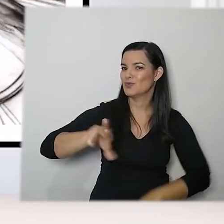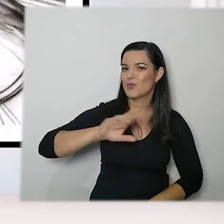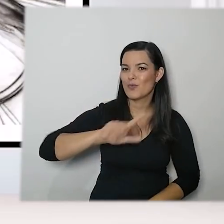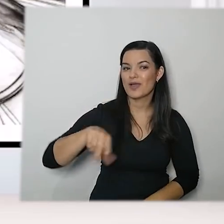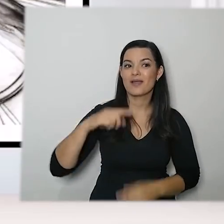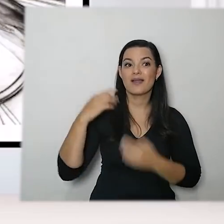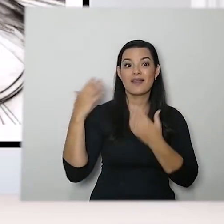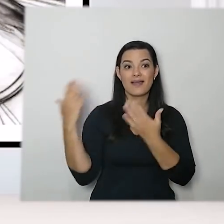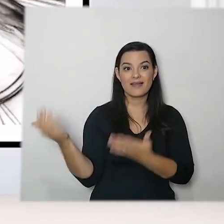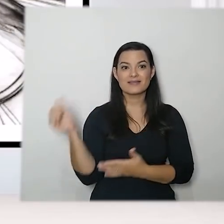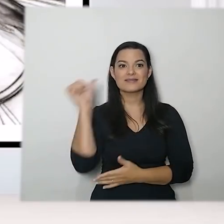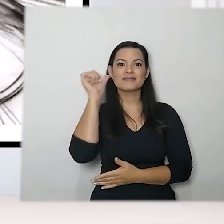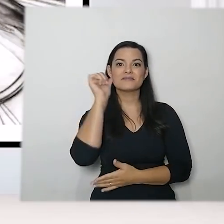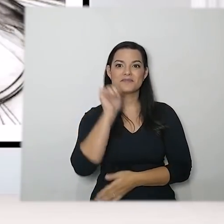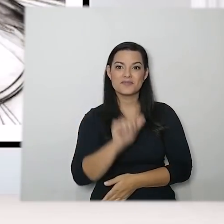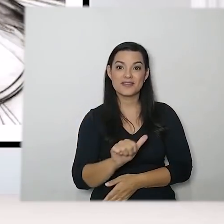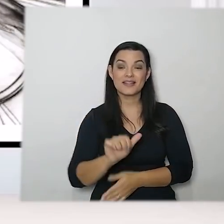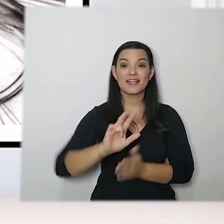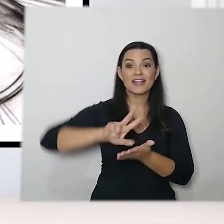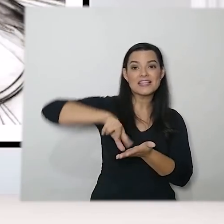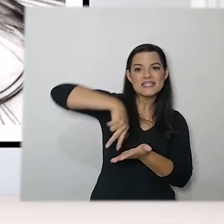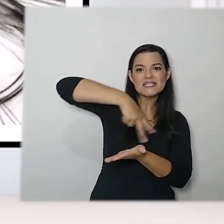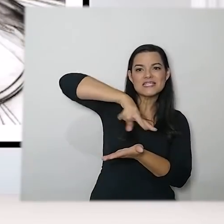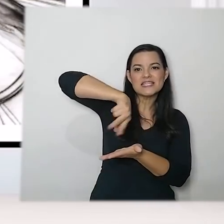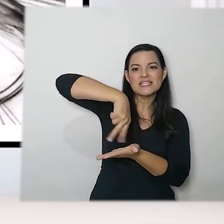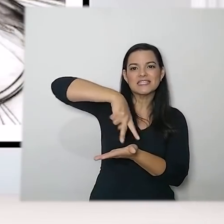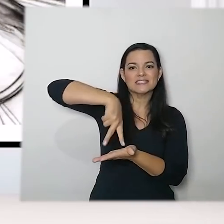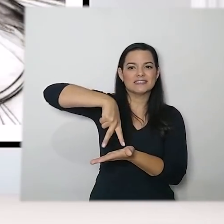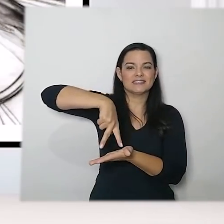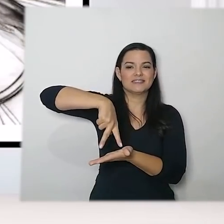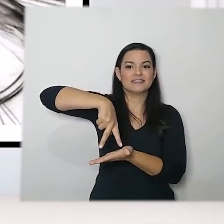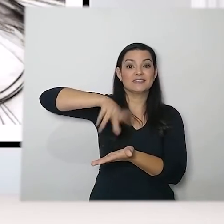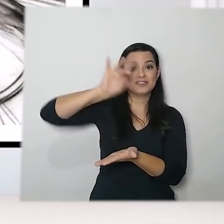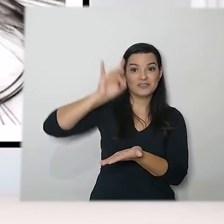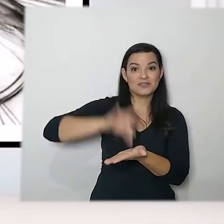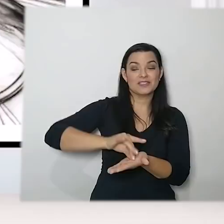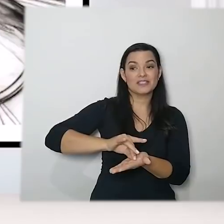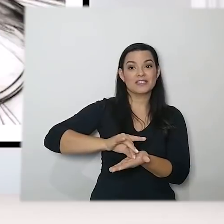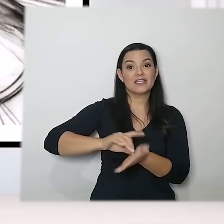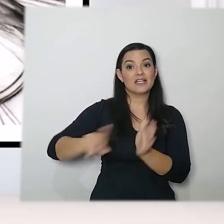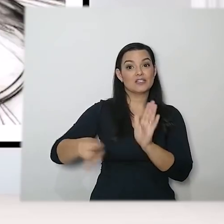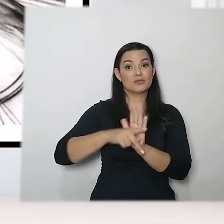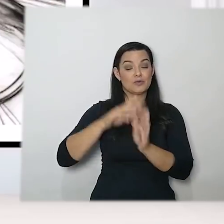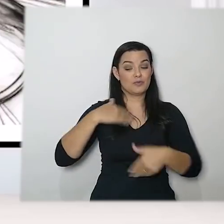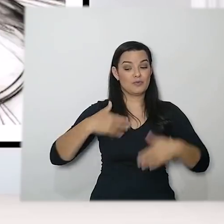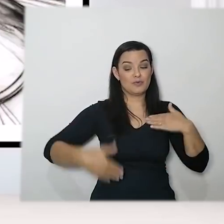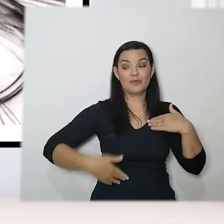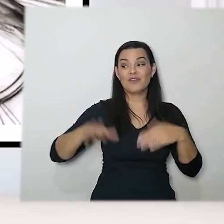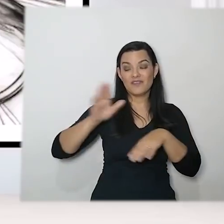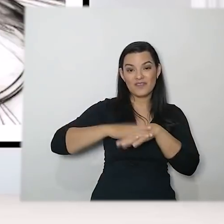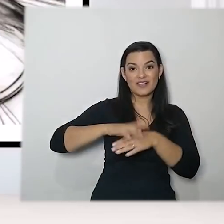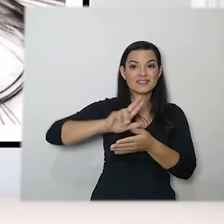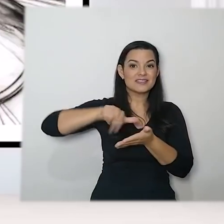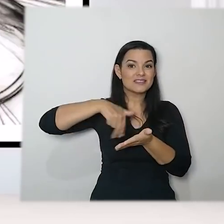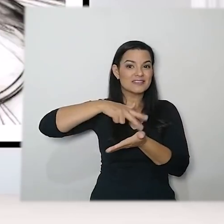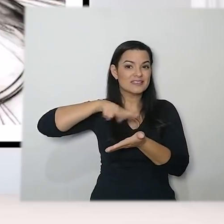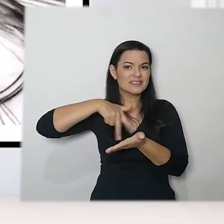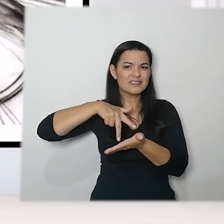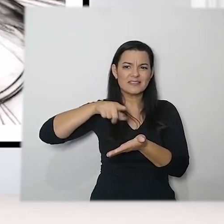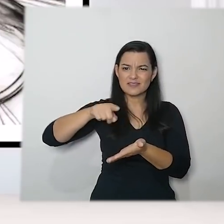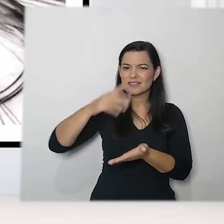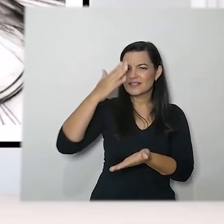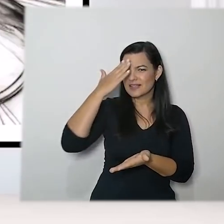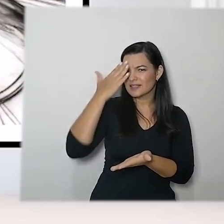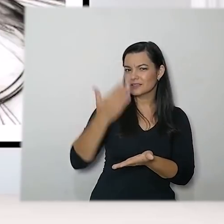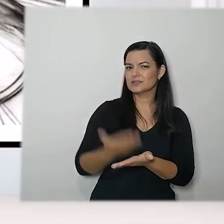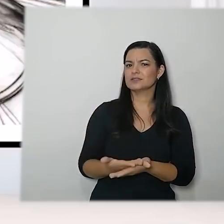ela dança, ela é uma dançarina. Toda dançarina faz desenho?